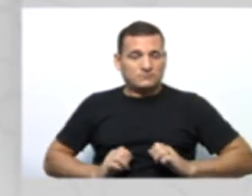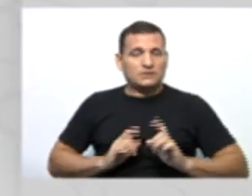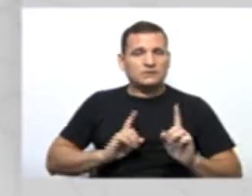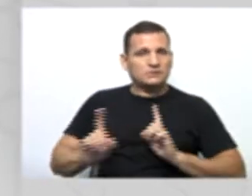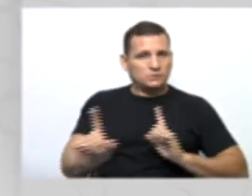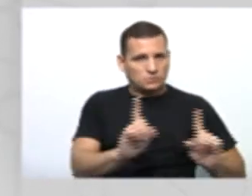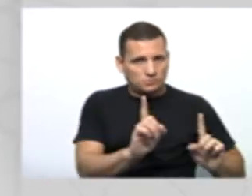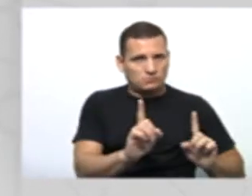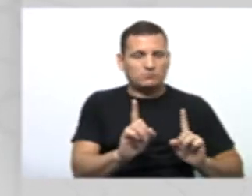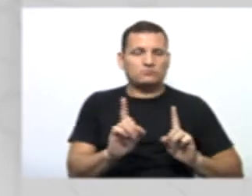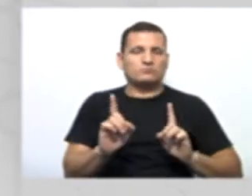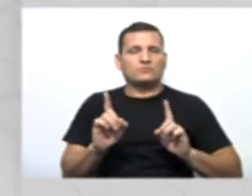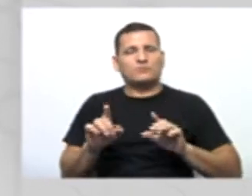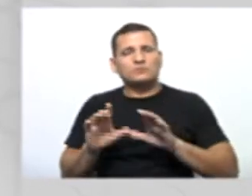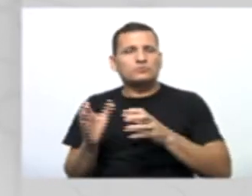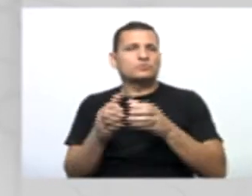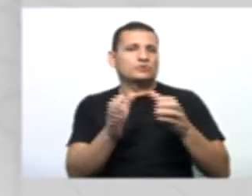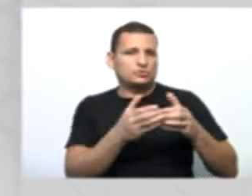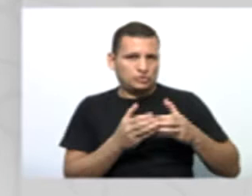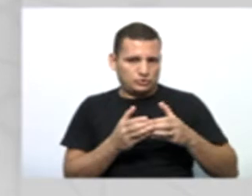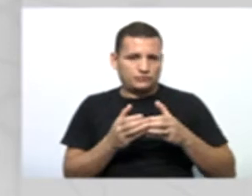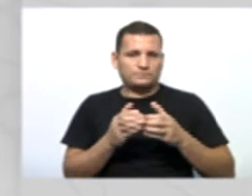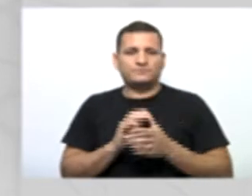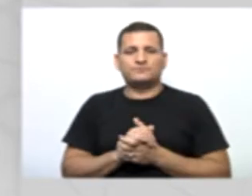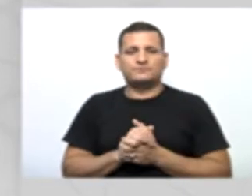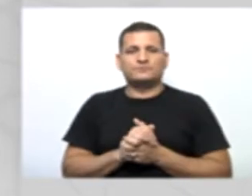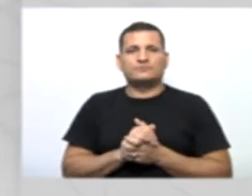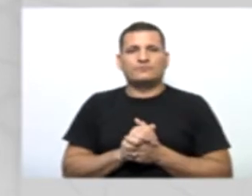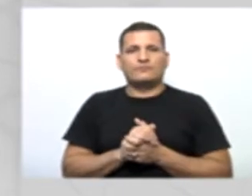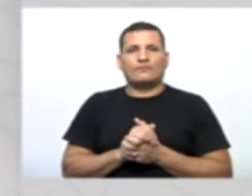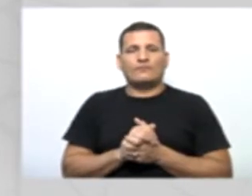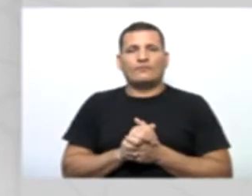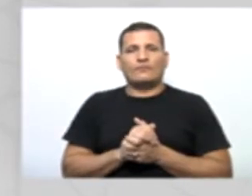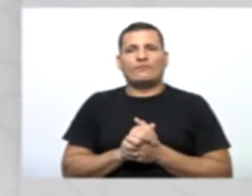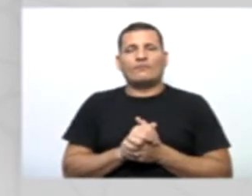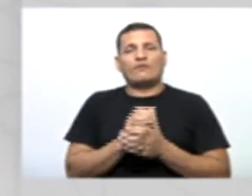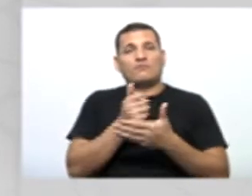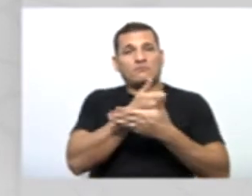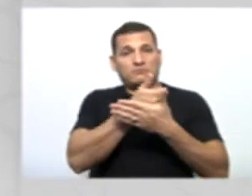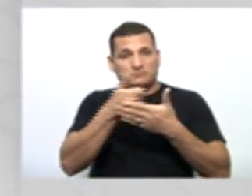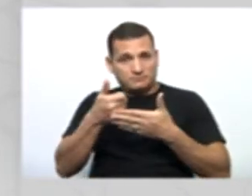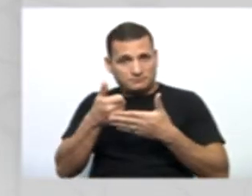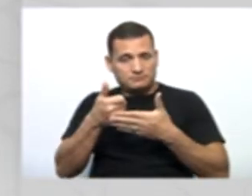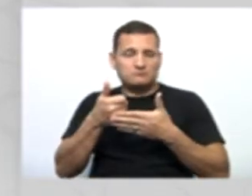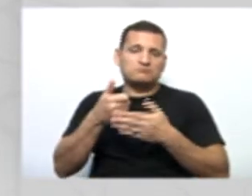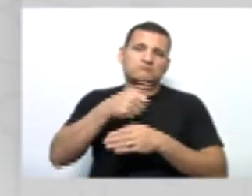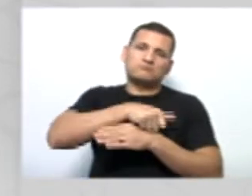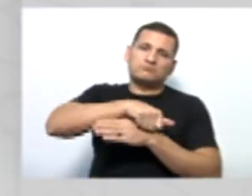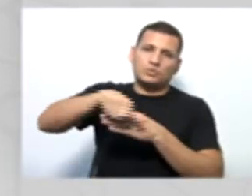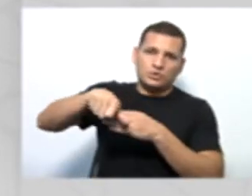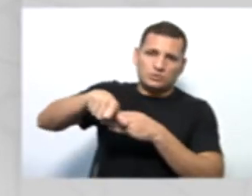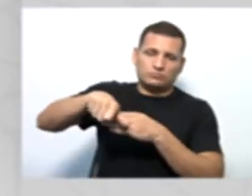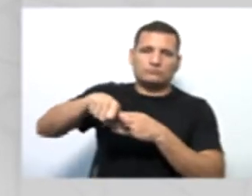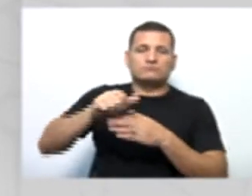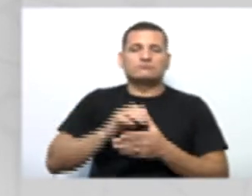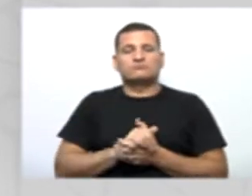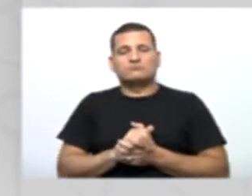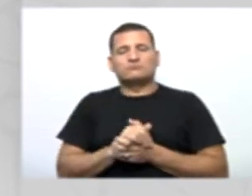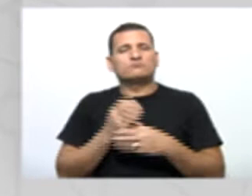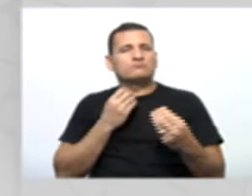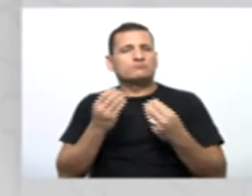na moral, valores, definição e valores morais e não morais, o exercício da profissão e o código de ética